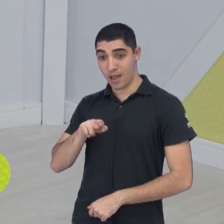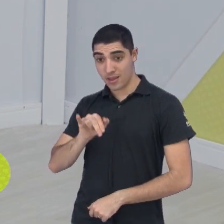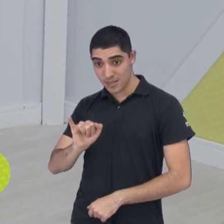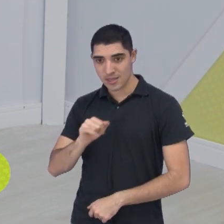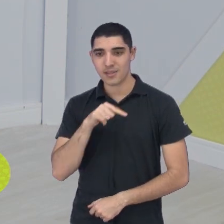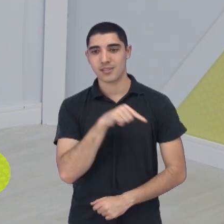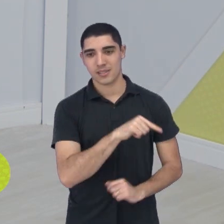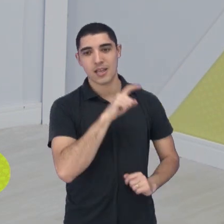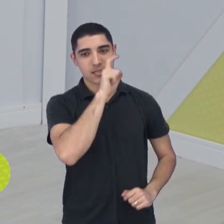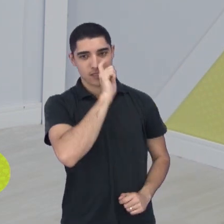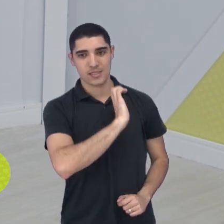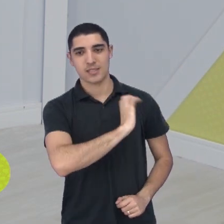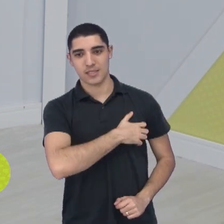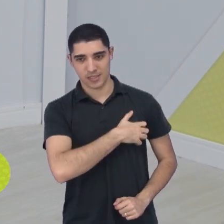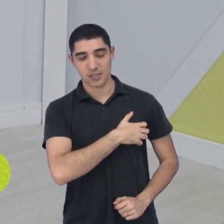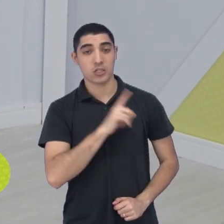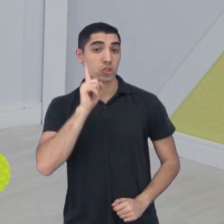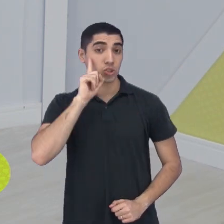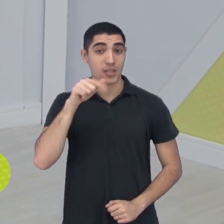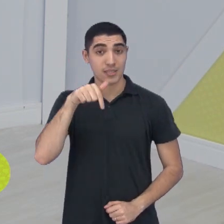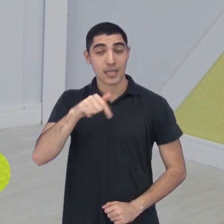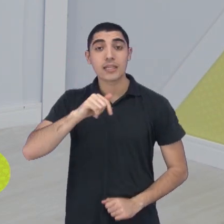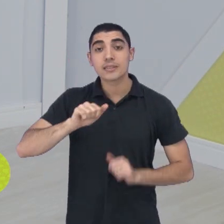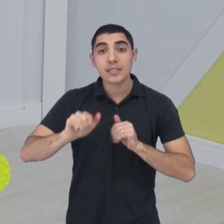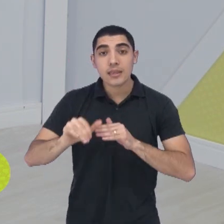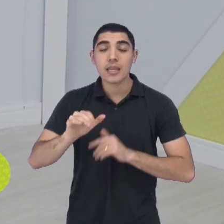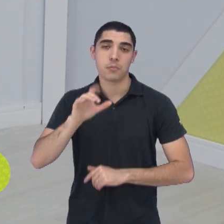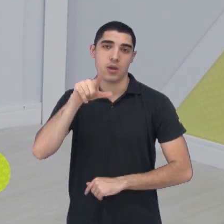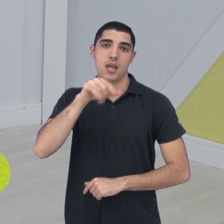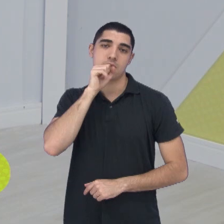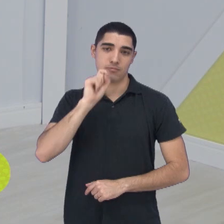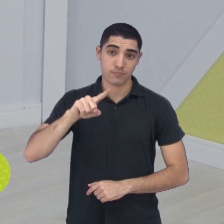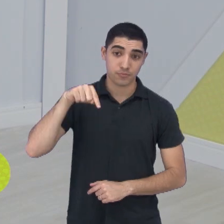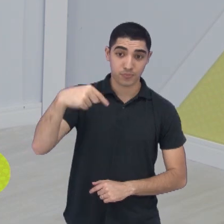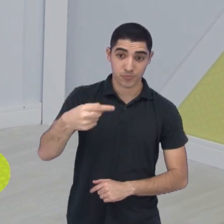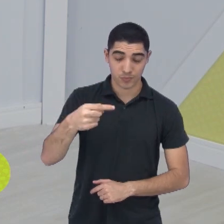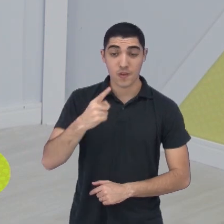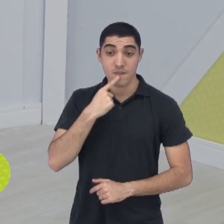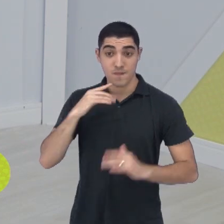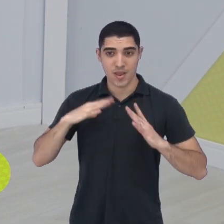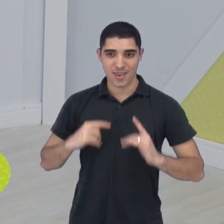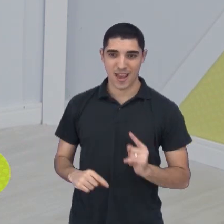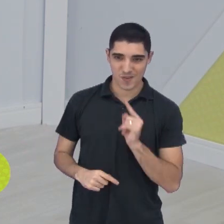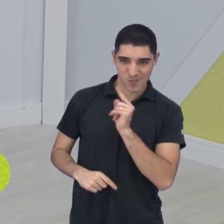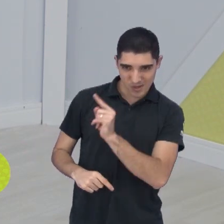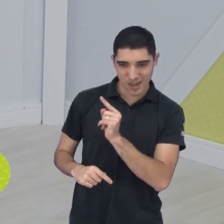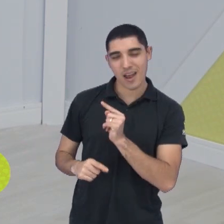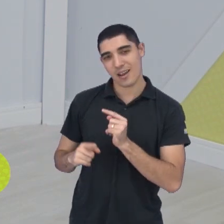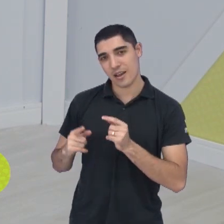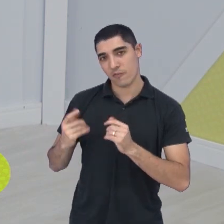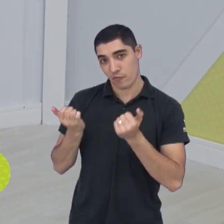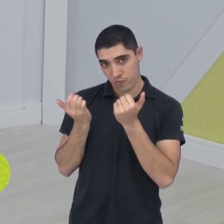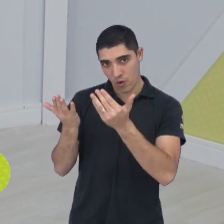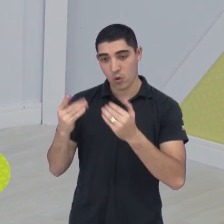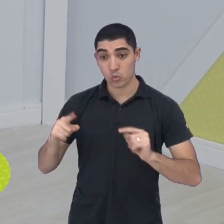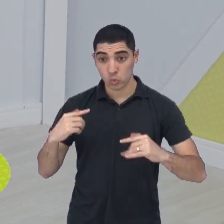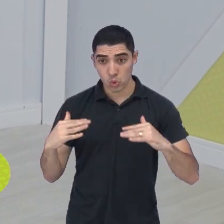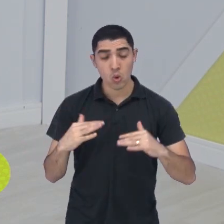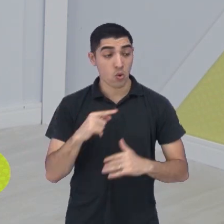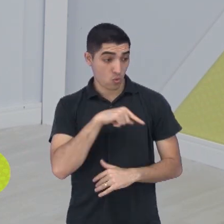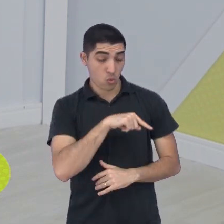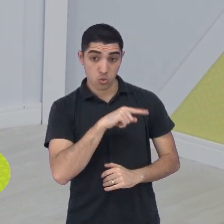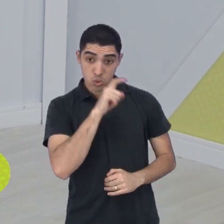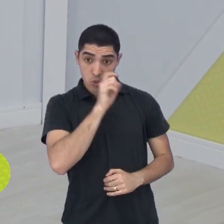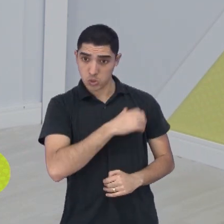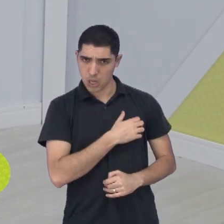o Guarani no próximo sábado, dia 7 de setembro, feriado lá no CT do Guarani em Campinas. Sucesso para os meninos, viu que dá para vencer